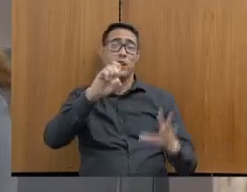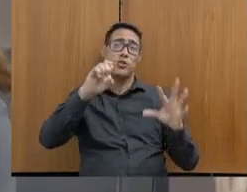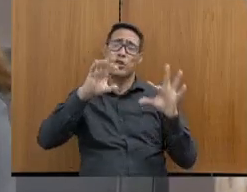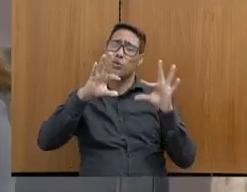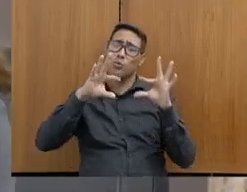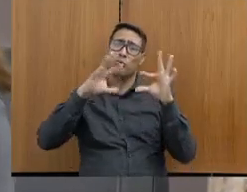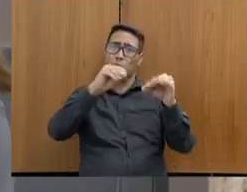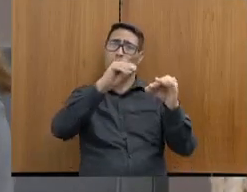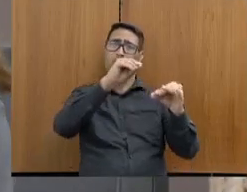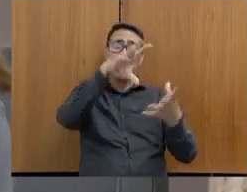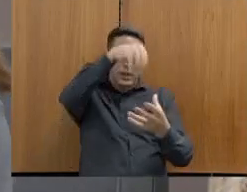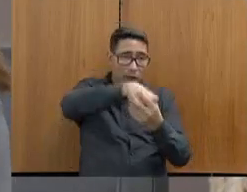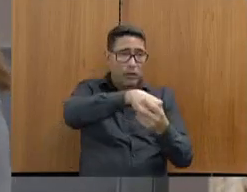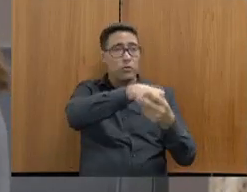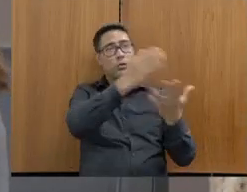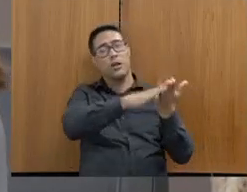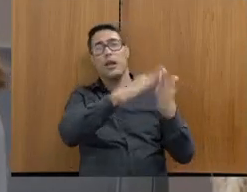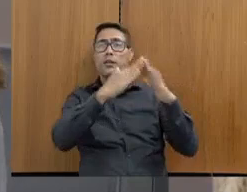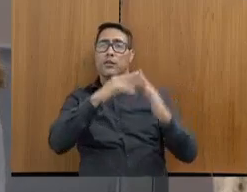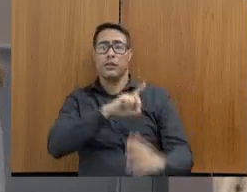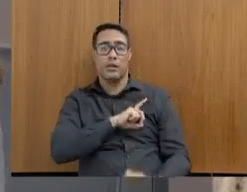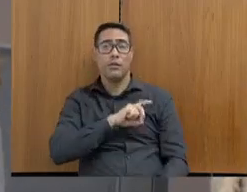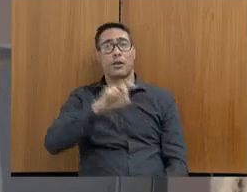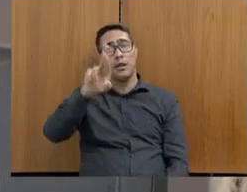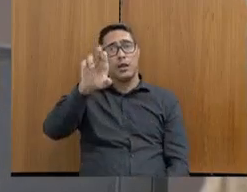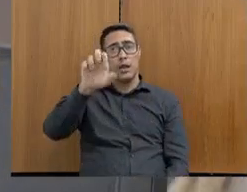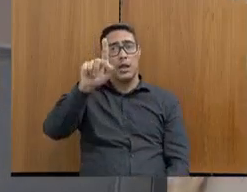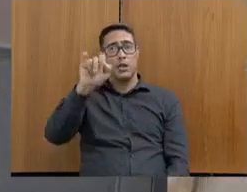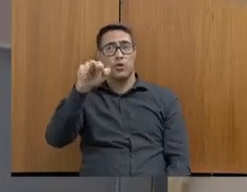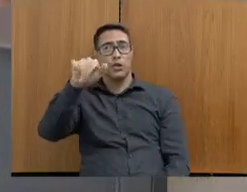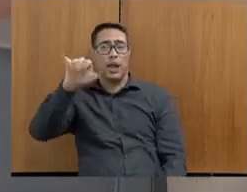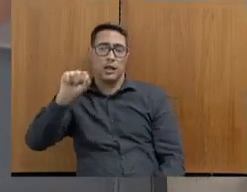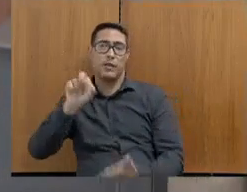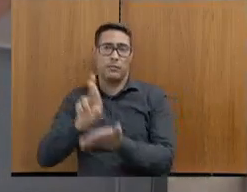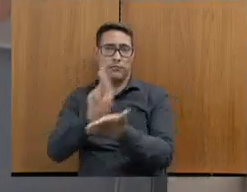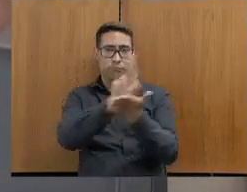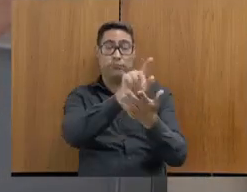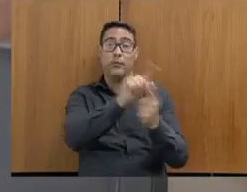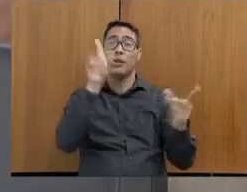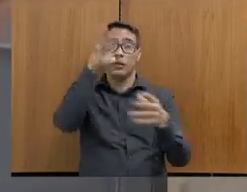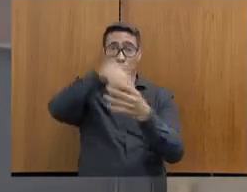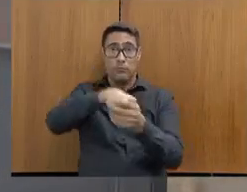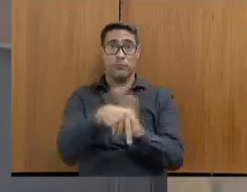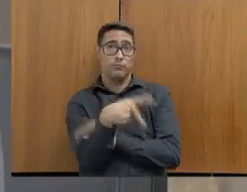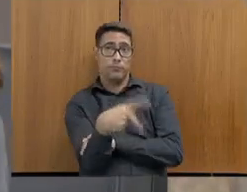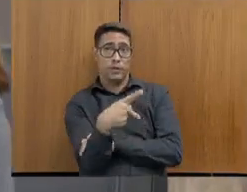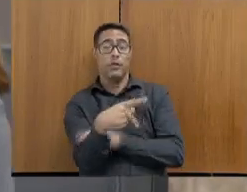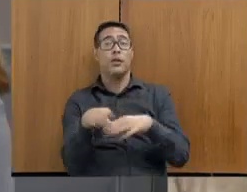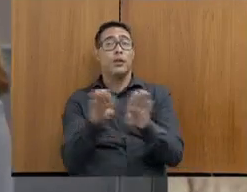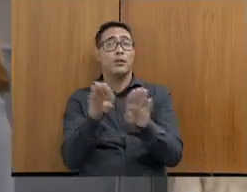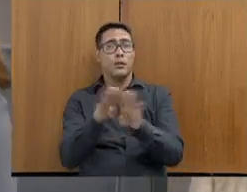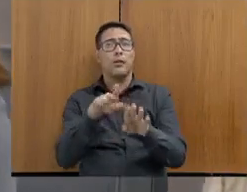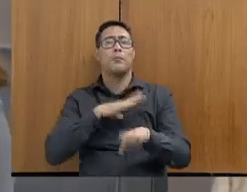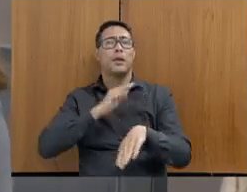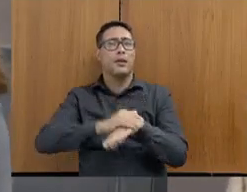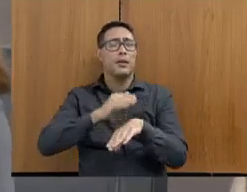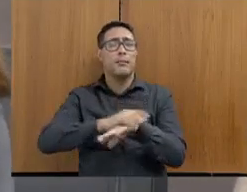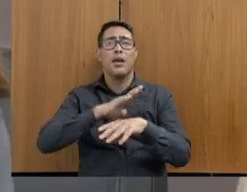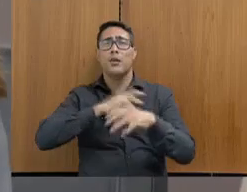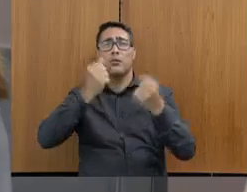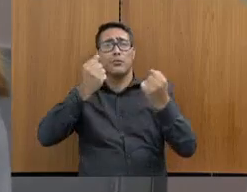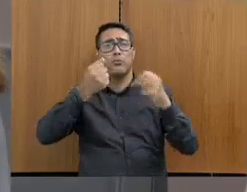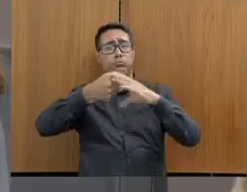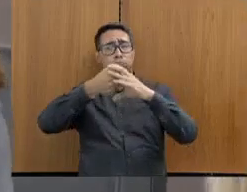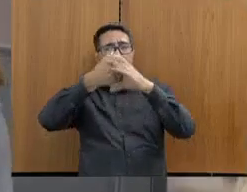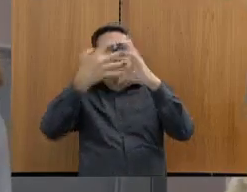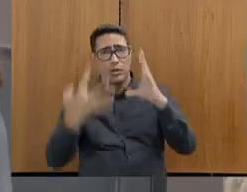né então é hoje né é dentro inclusive com a classificação dessas deãs